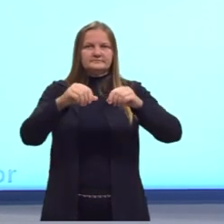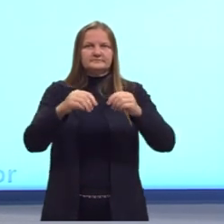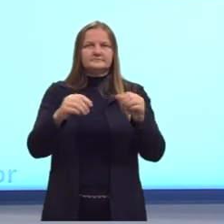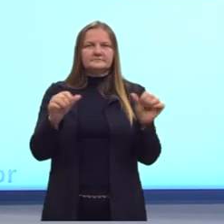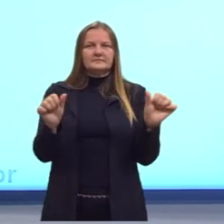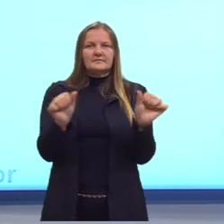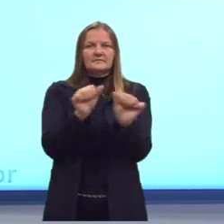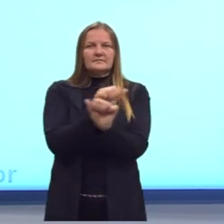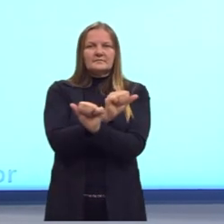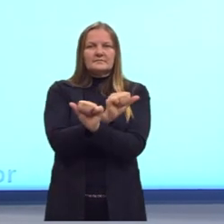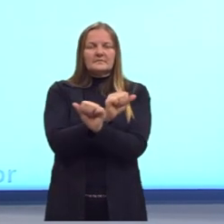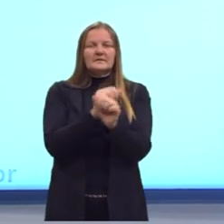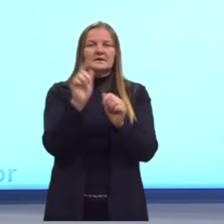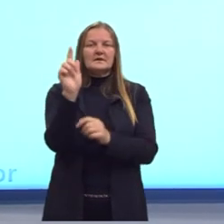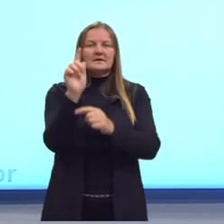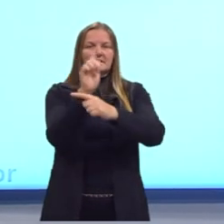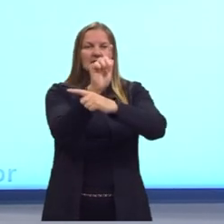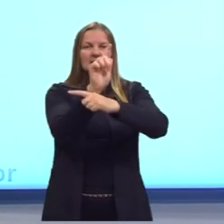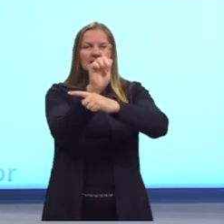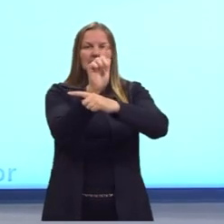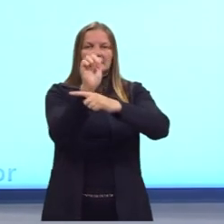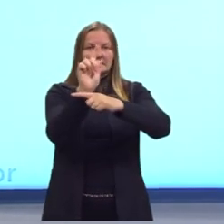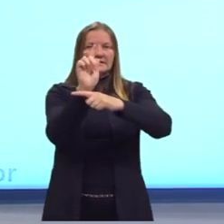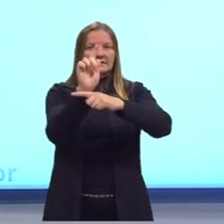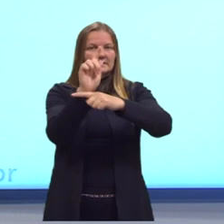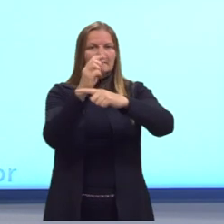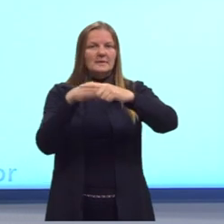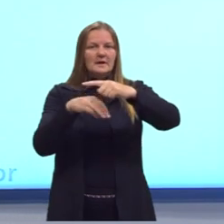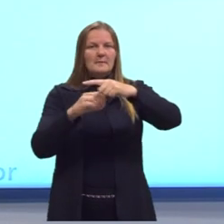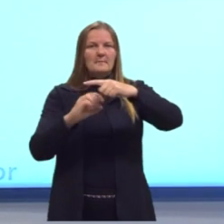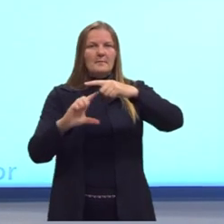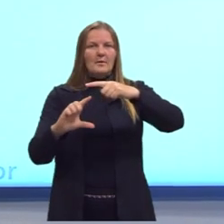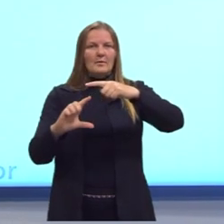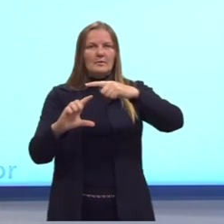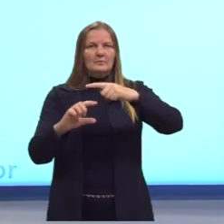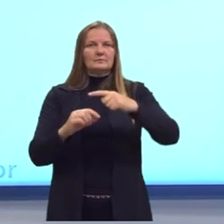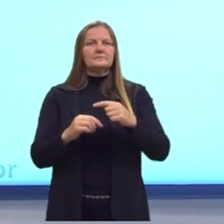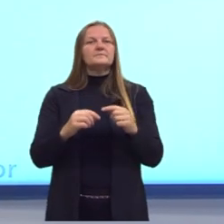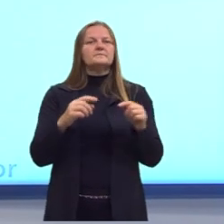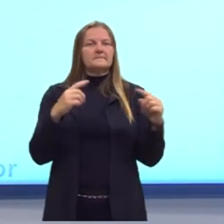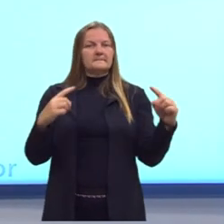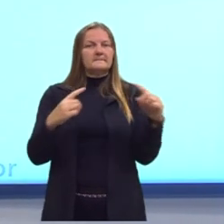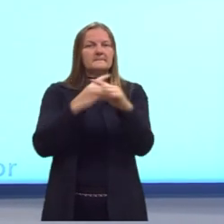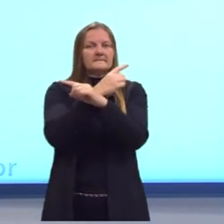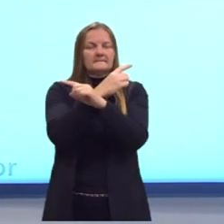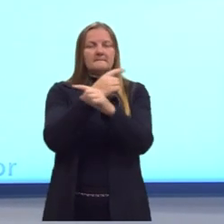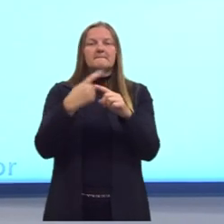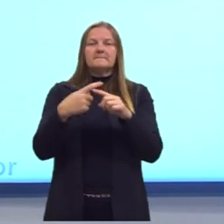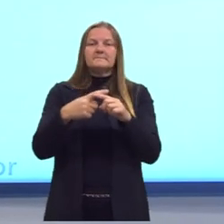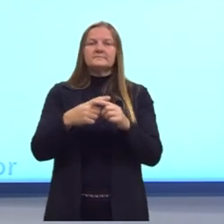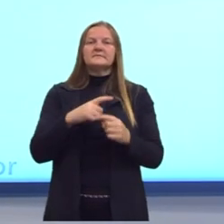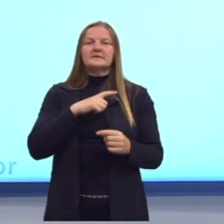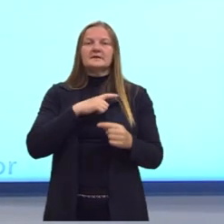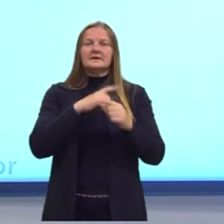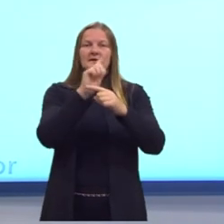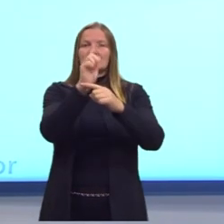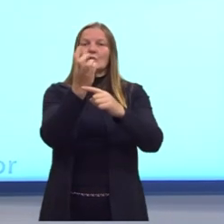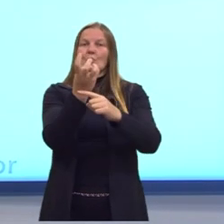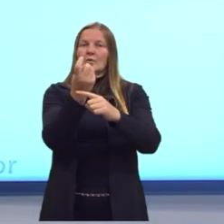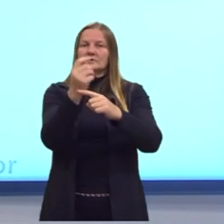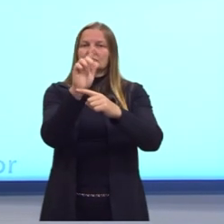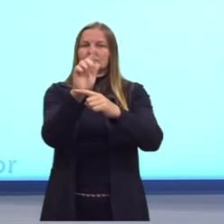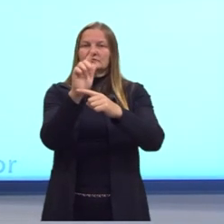que a massa que é gramas por mol então eu consigo a ver isso bem pela regra de três porque eu tenho quantidade de gramas